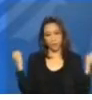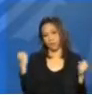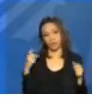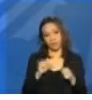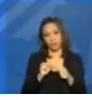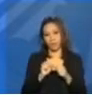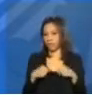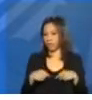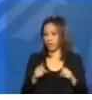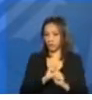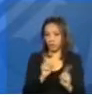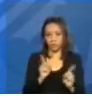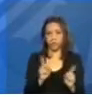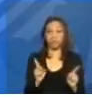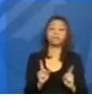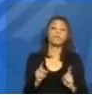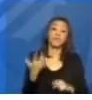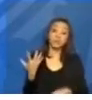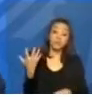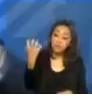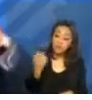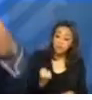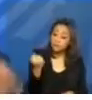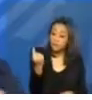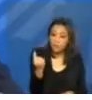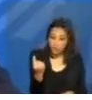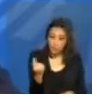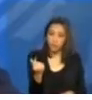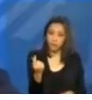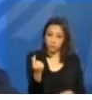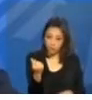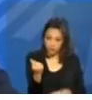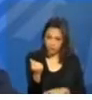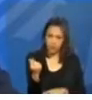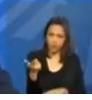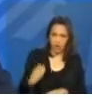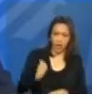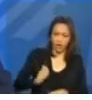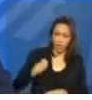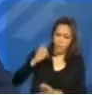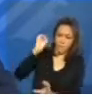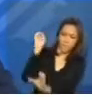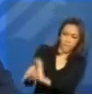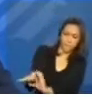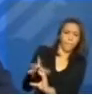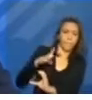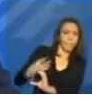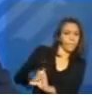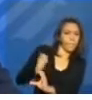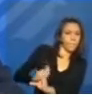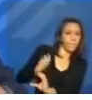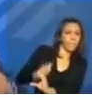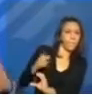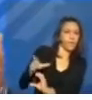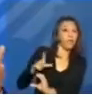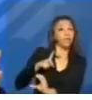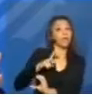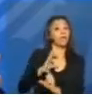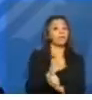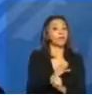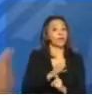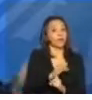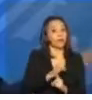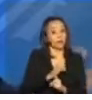isso. Então, para o saque em dinheiro, apesar do dinheiro já estar em conta, nós teremos um cronograma. Qual é